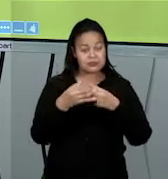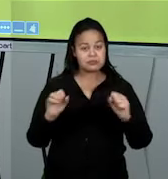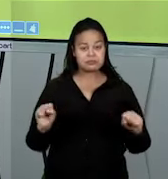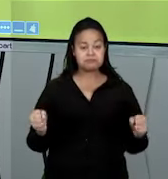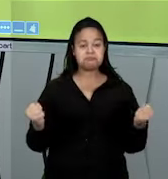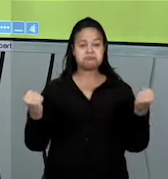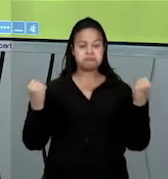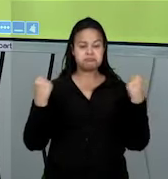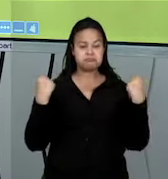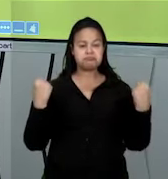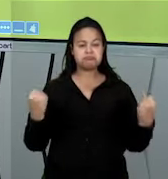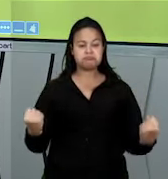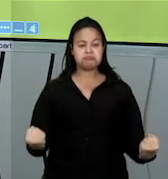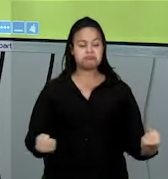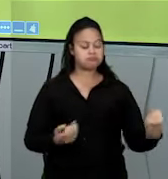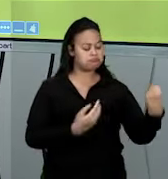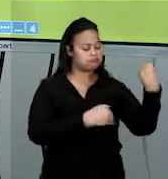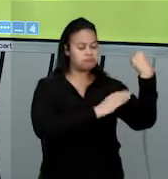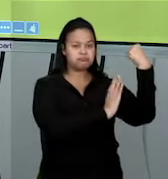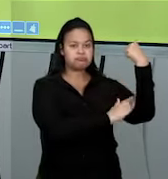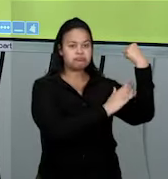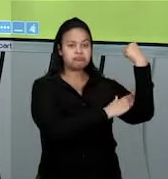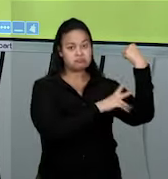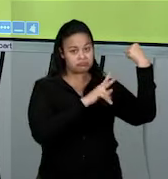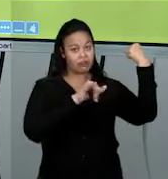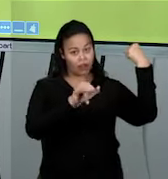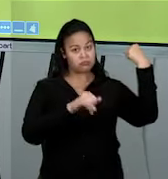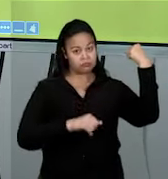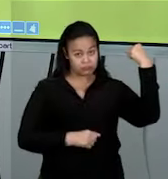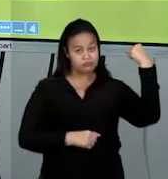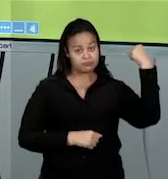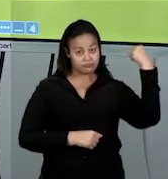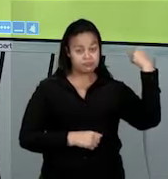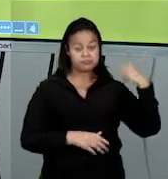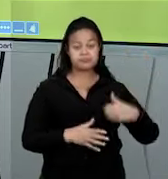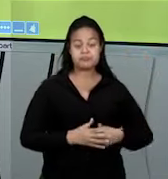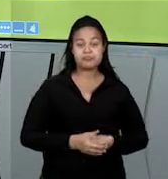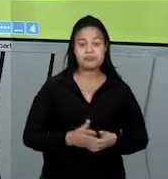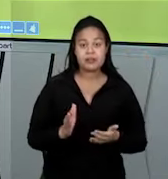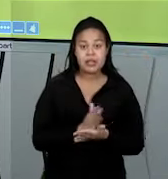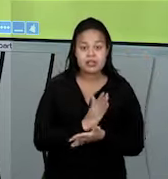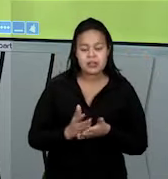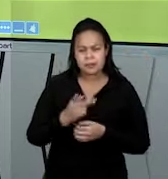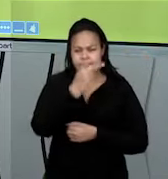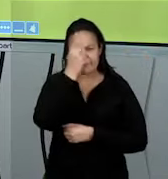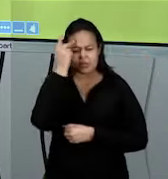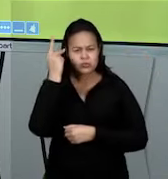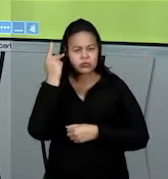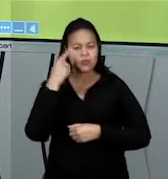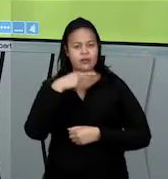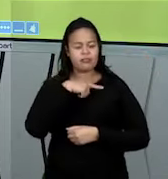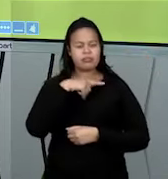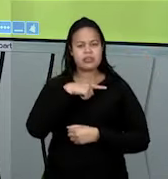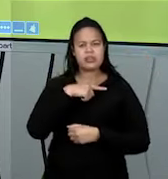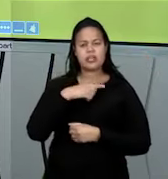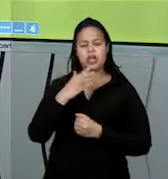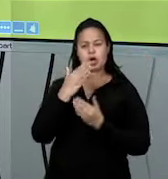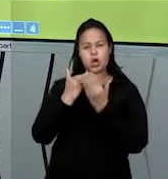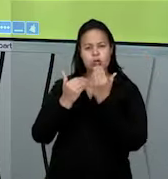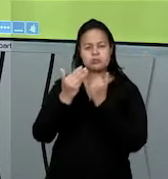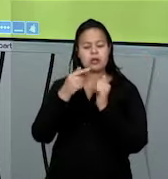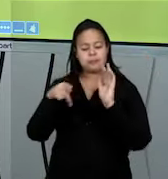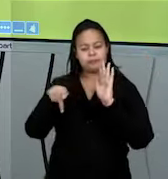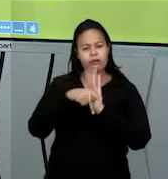academias. Quando as pessoas tomam têm uma alimentação voltada